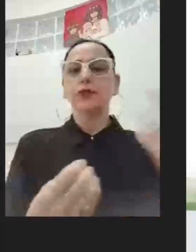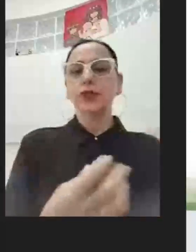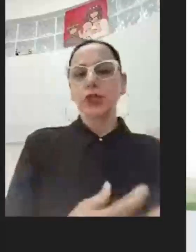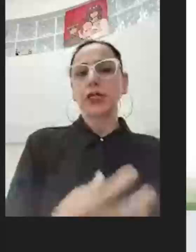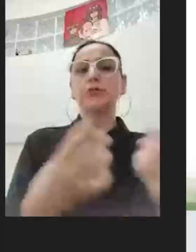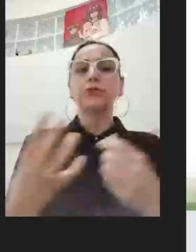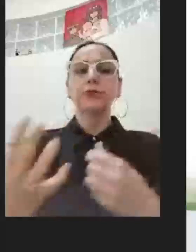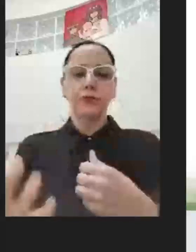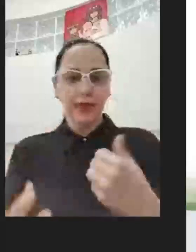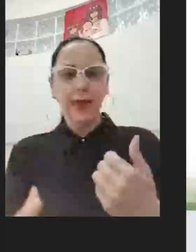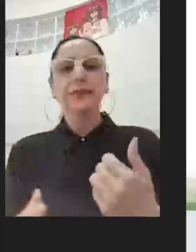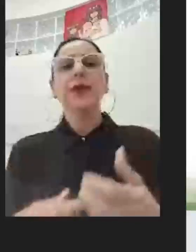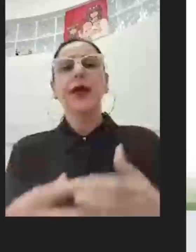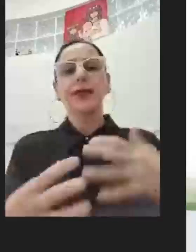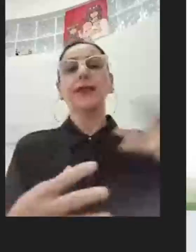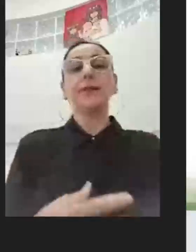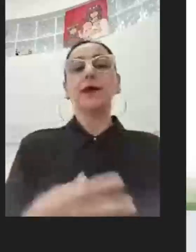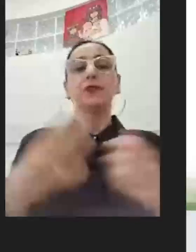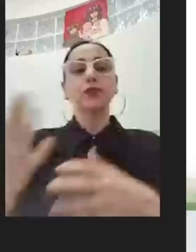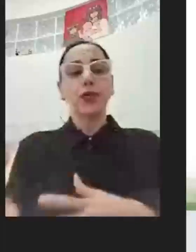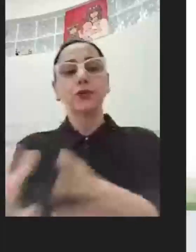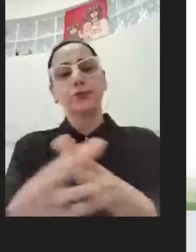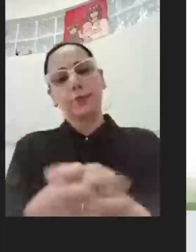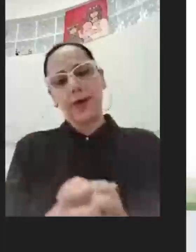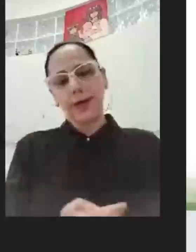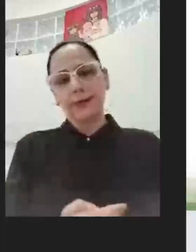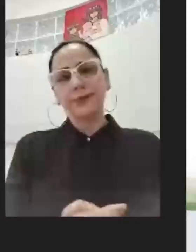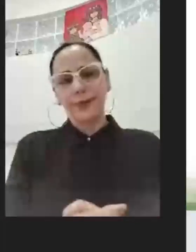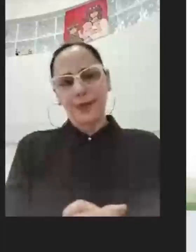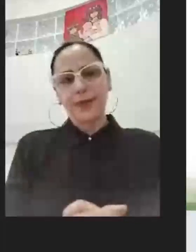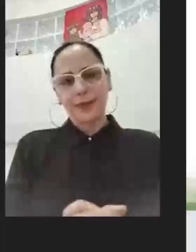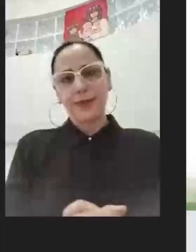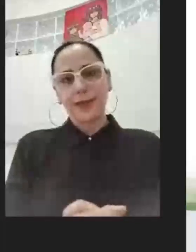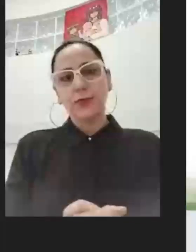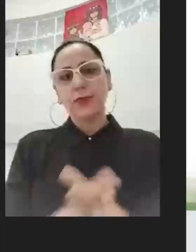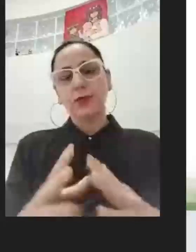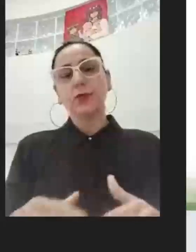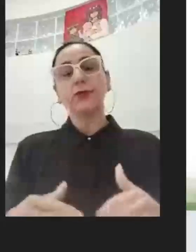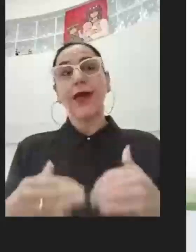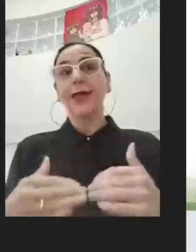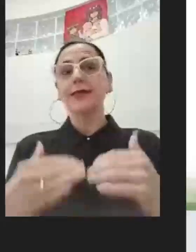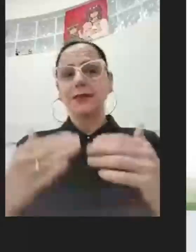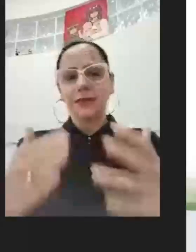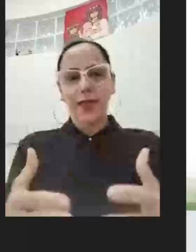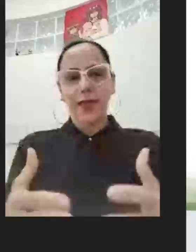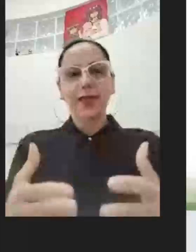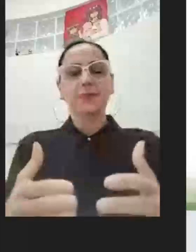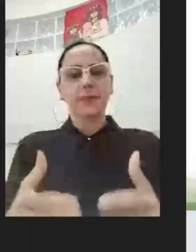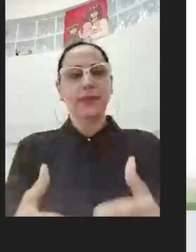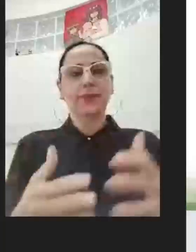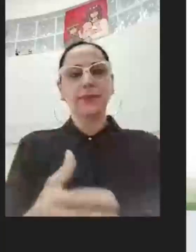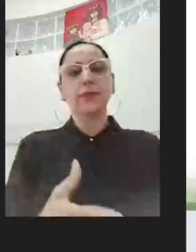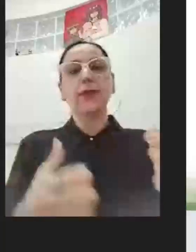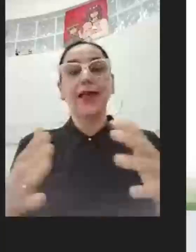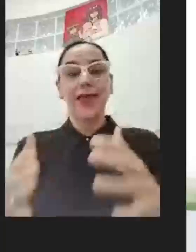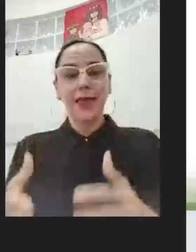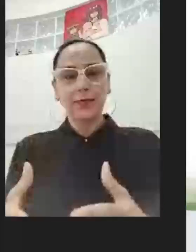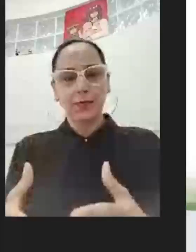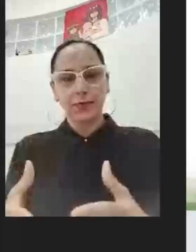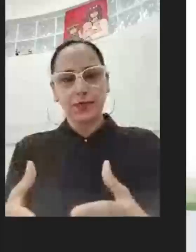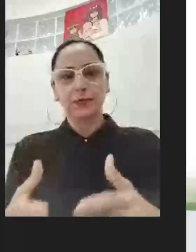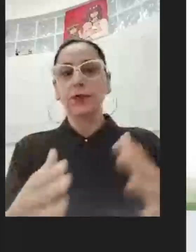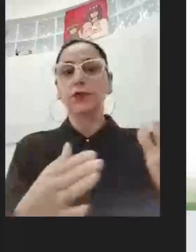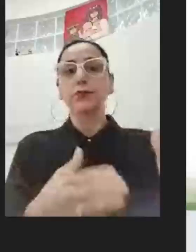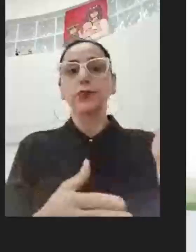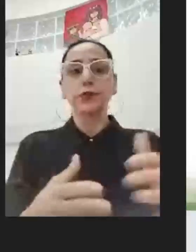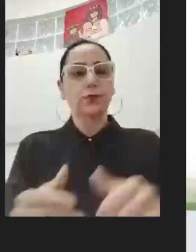bebê identificar o cheiro, né? Ali da mãe, o cheiro do pai, entendeu? Então, quando é necessário, sim, a fórmula